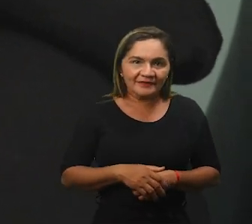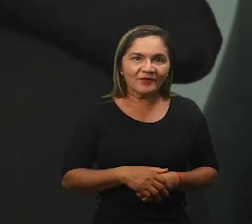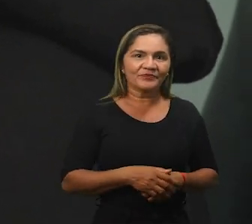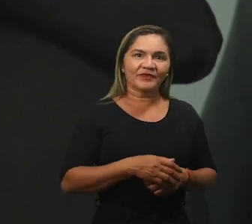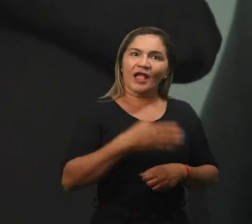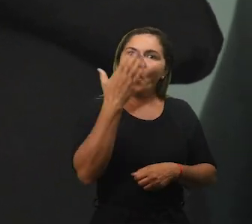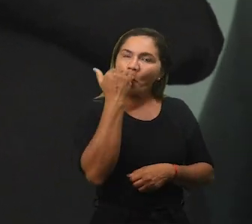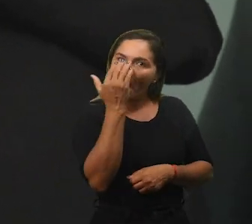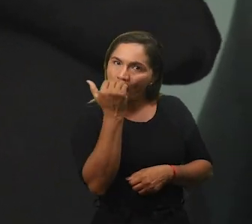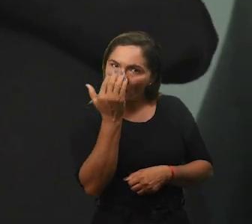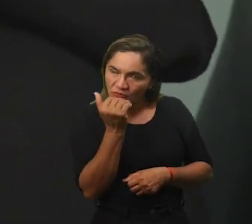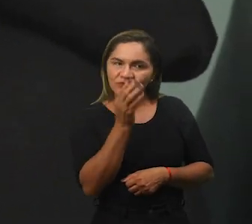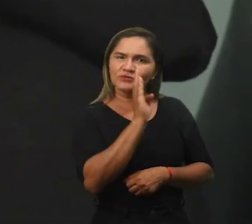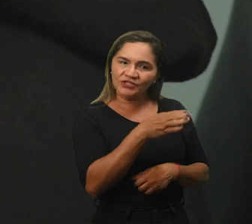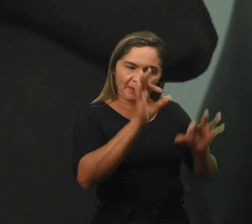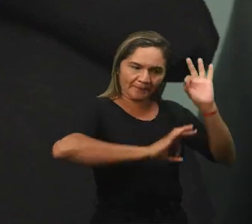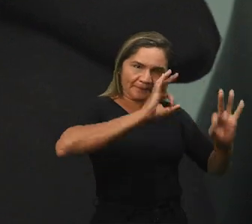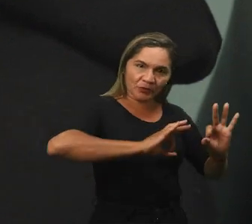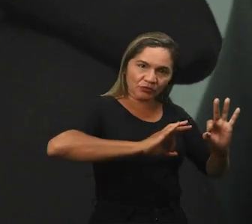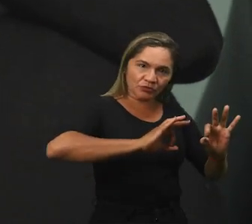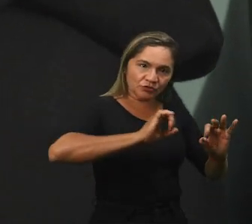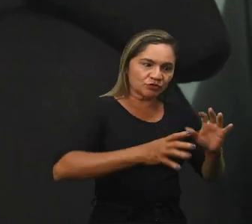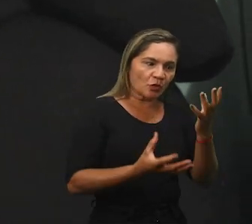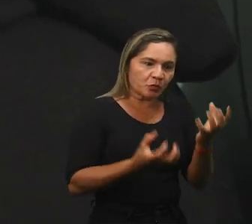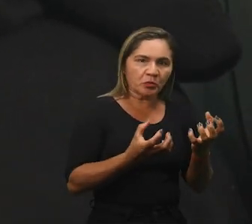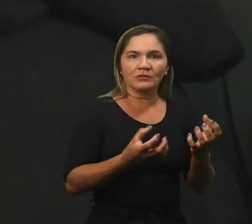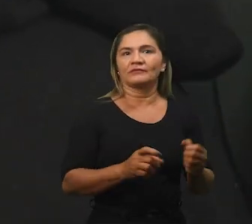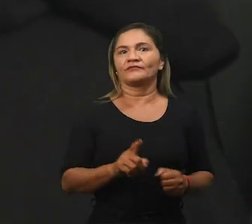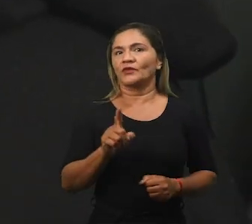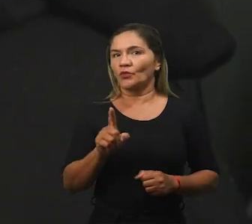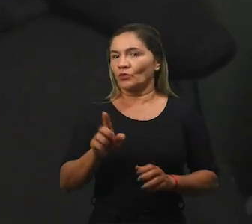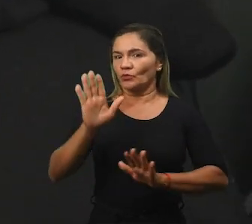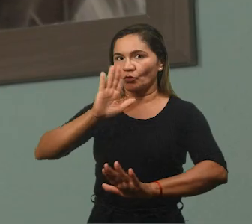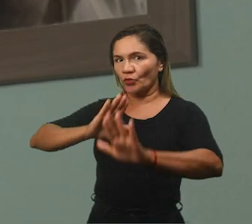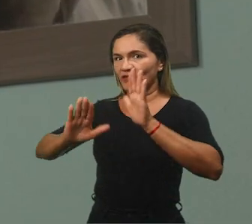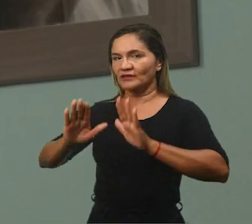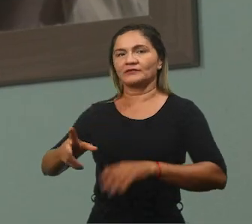A comida está pronta, é só esquentar. Nada de abrir a porta para seu ninguém.